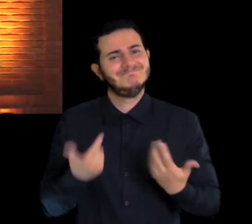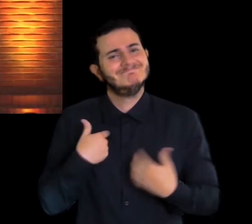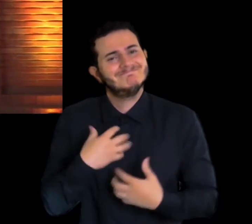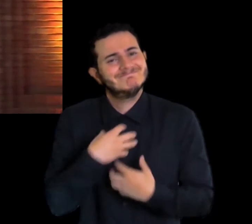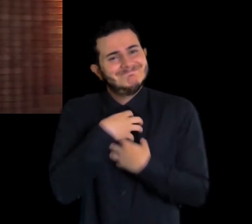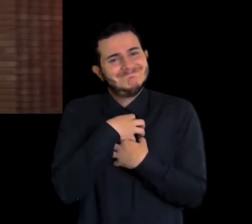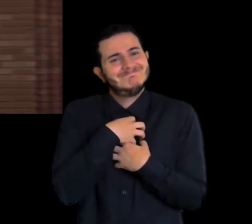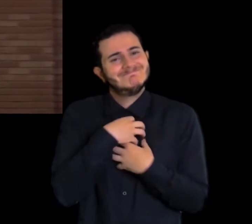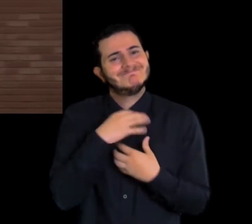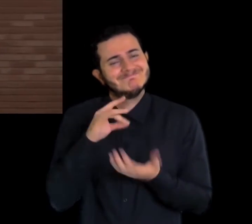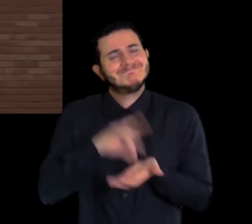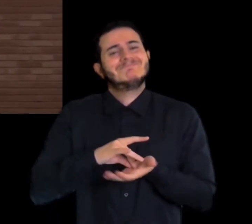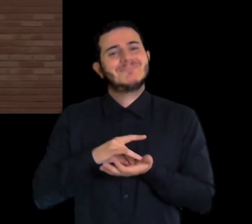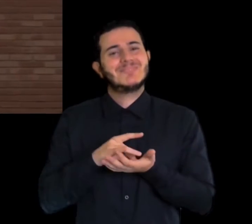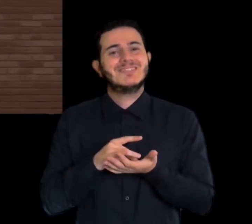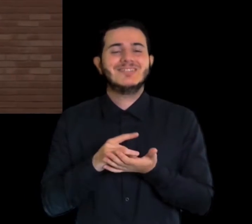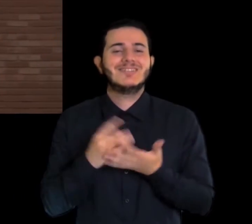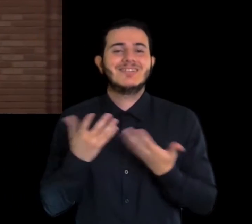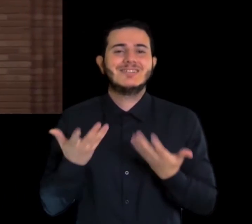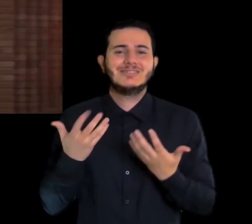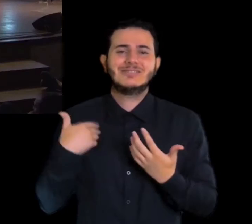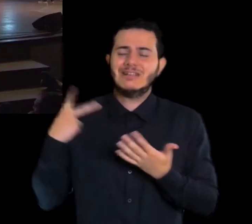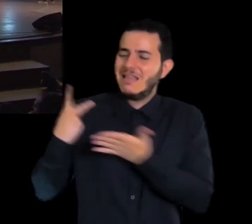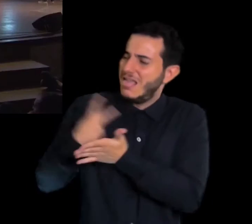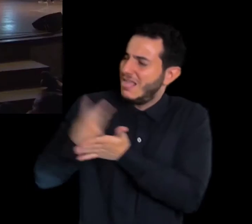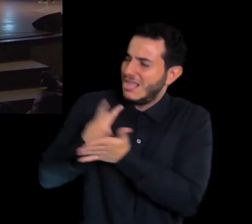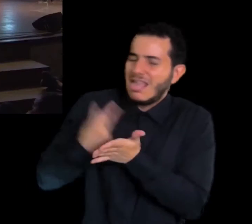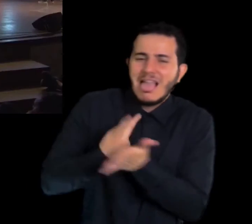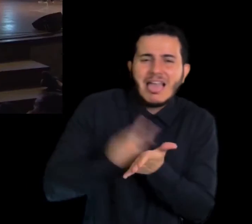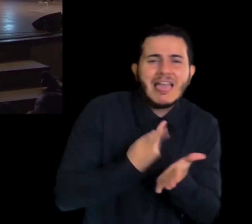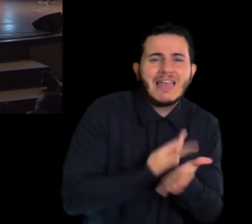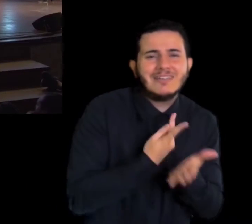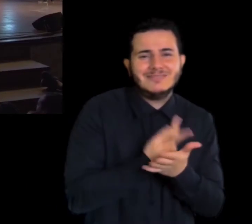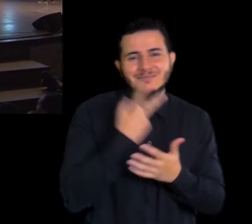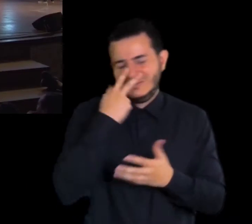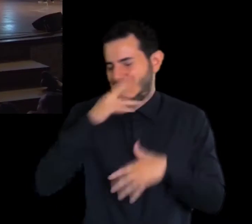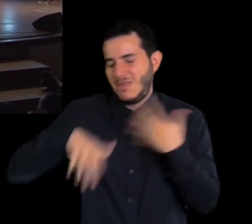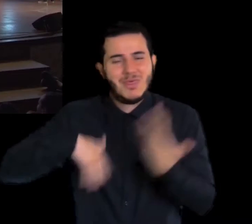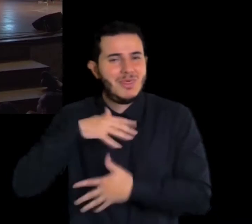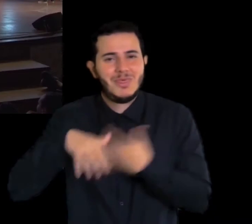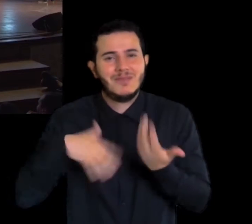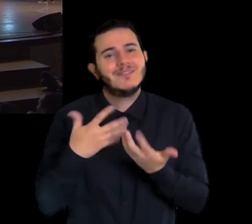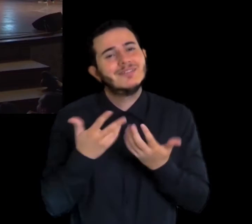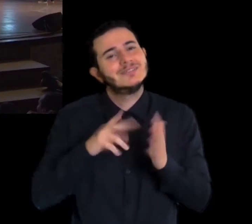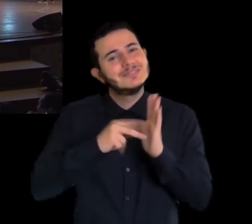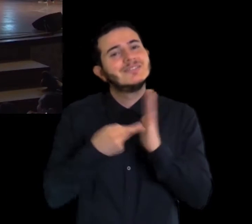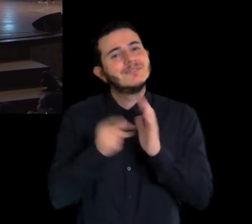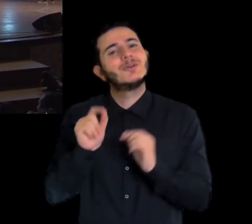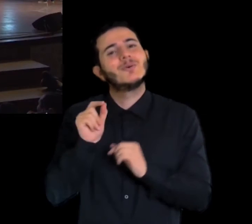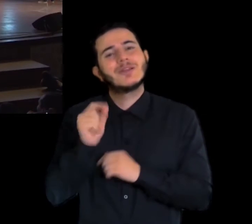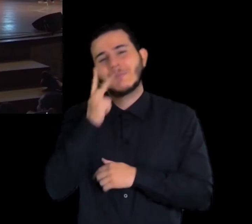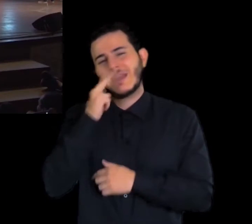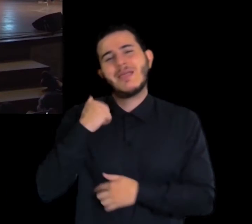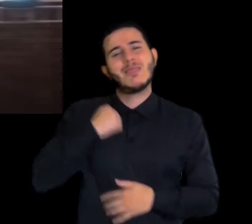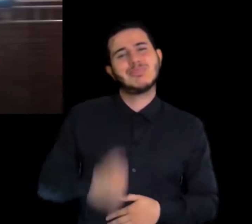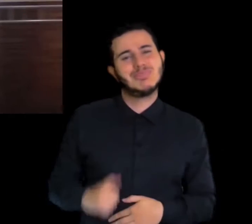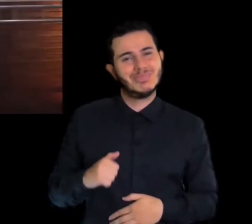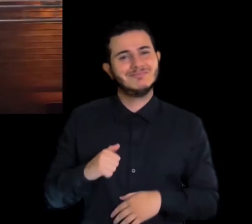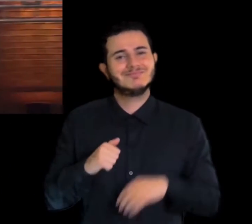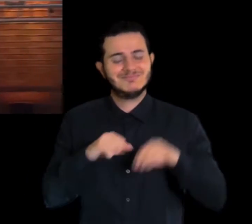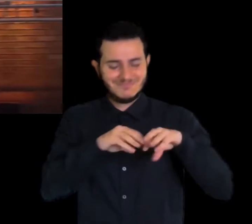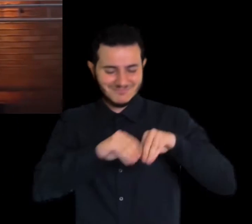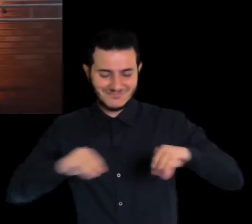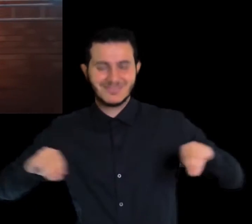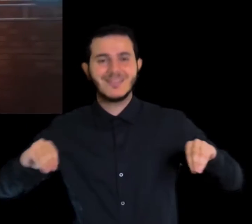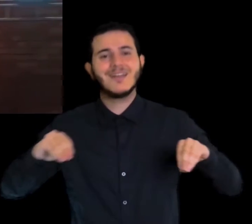Hoje eu me sinto adubado. Eu sinto assim, que falo, cara, não é possível, né? Tanta merda assim. E é assim que é, um terreno fértil. A questão não é as merdas que a gente faz, é o que